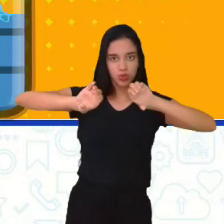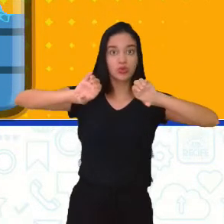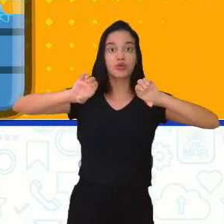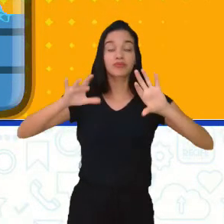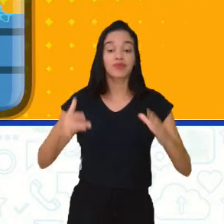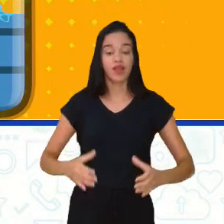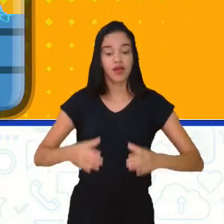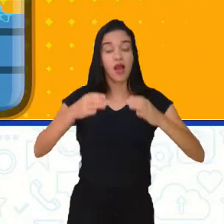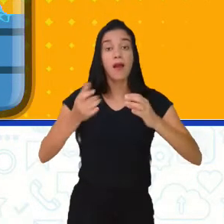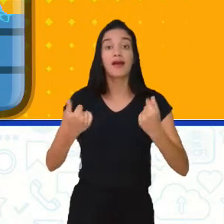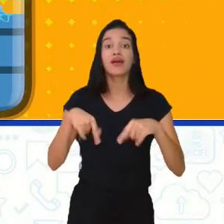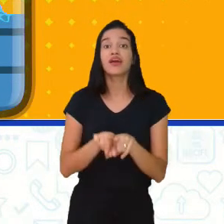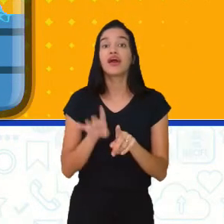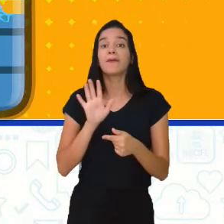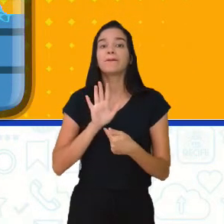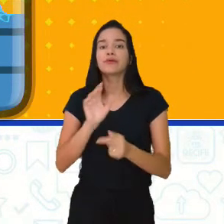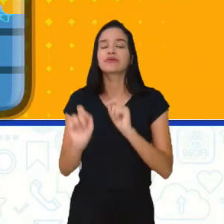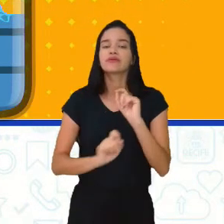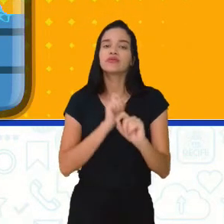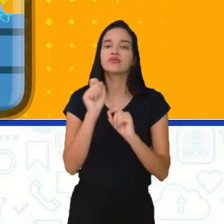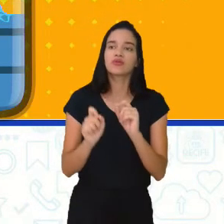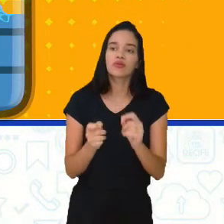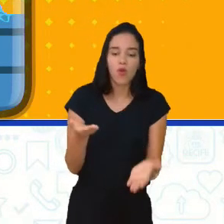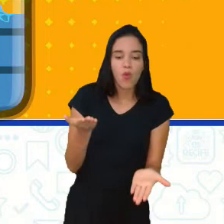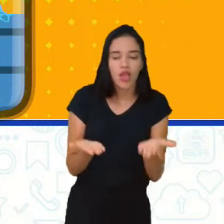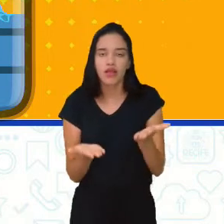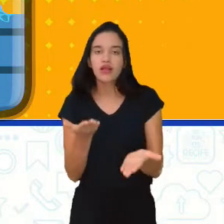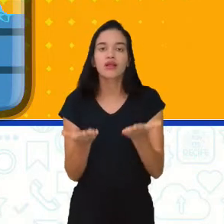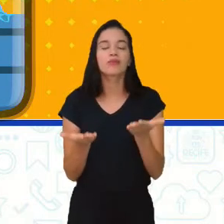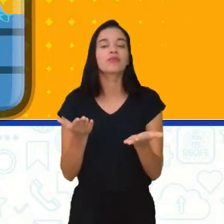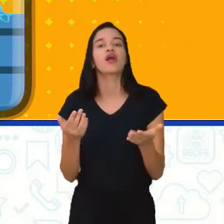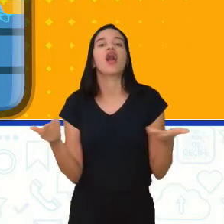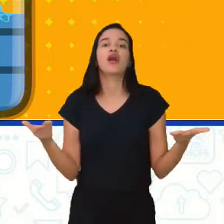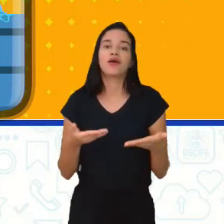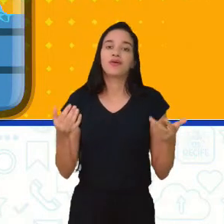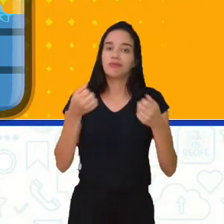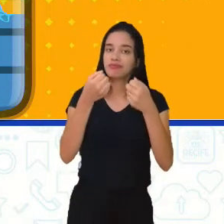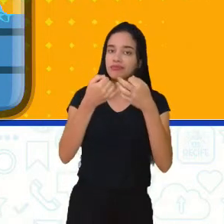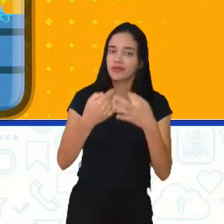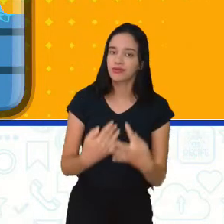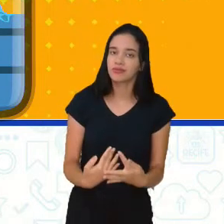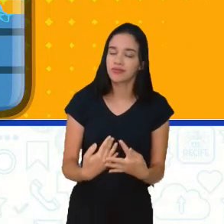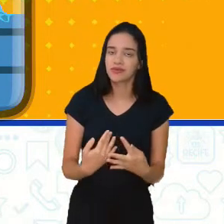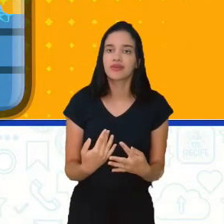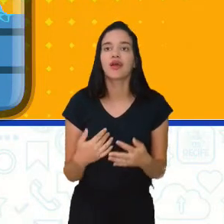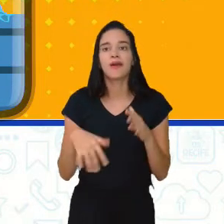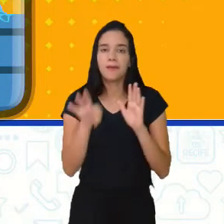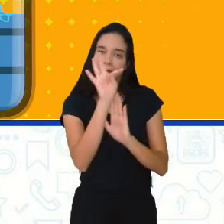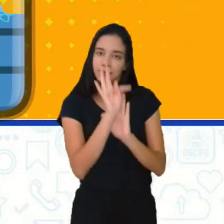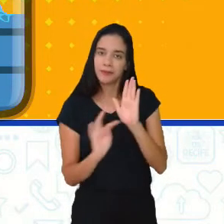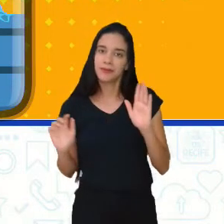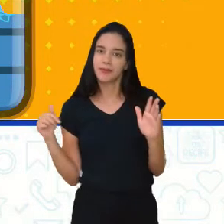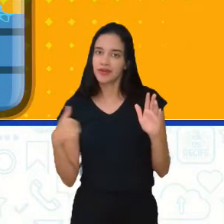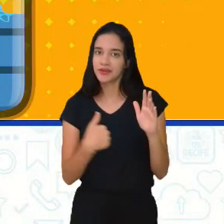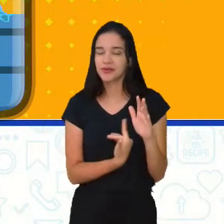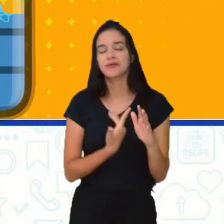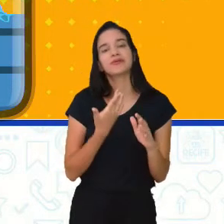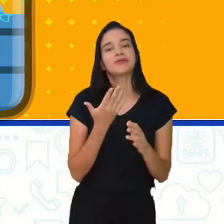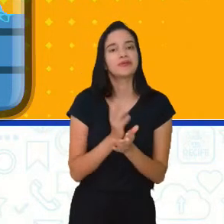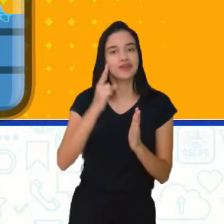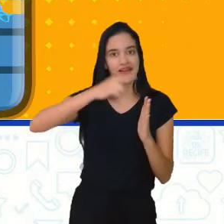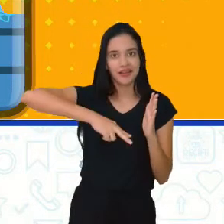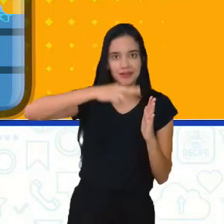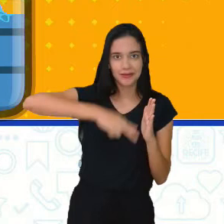Isso representa o equilíbrio térmico. E para falar do equilíbrio térmico, mais um textinho para a gente fazer aí